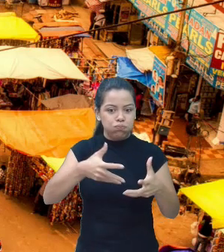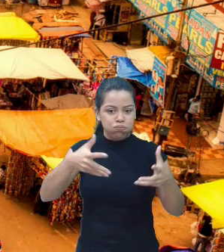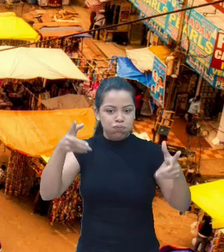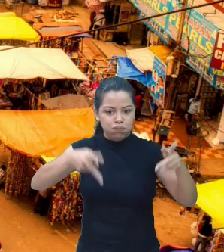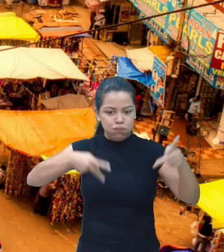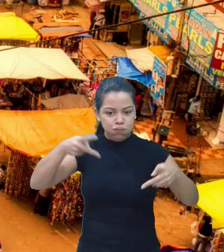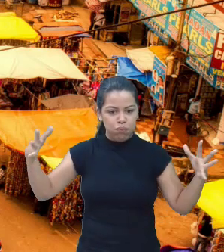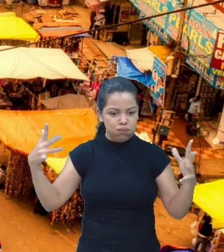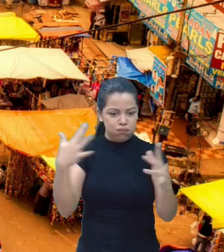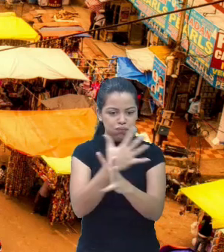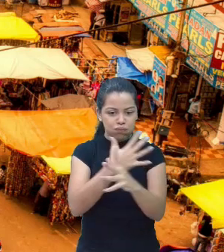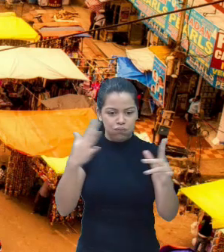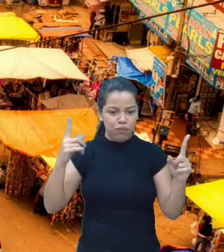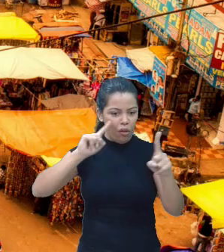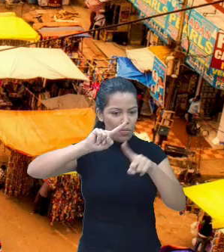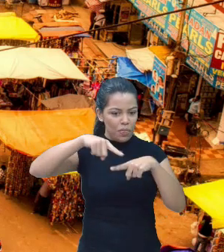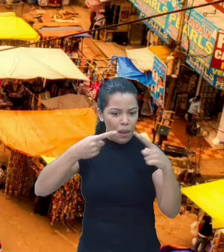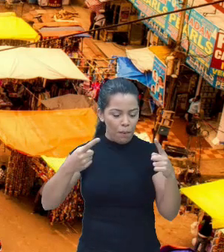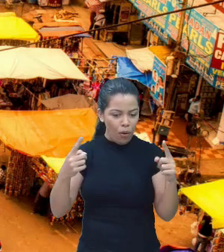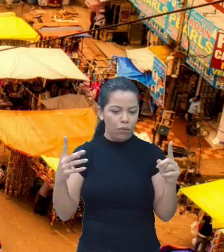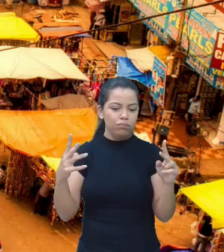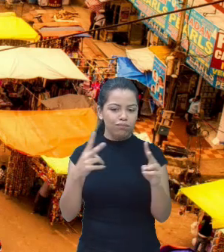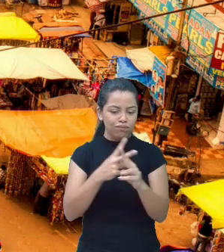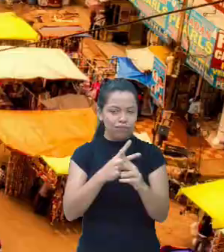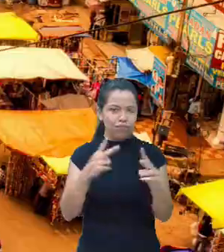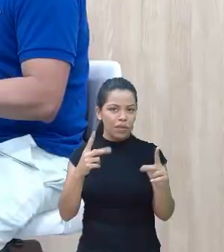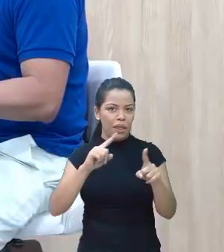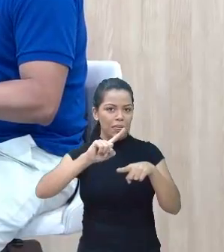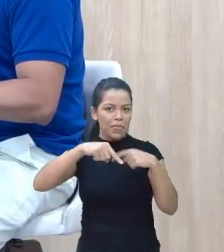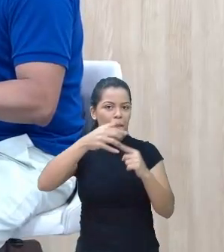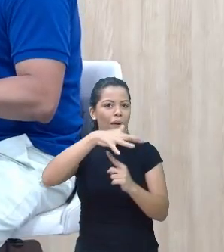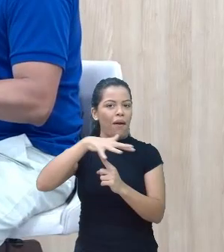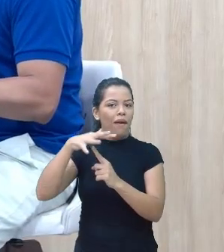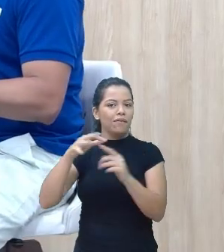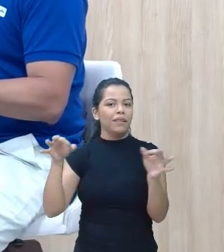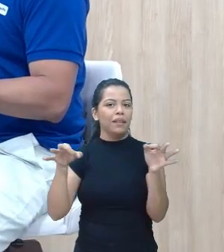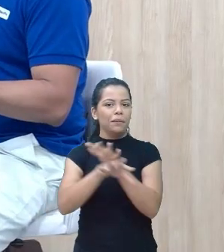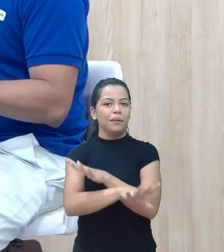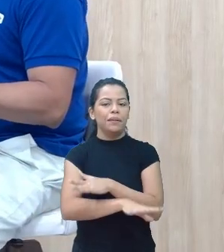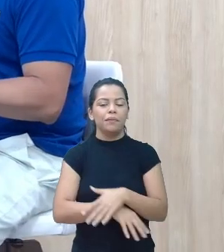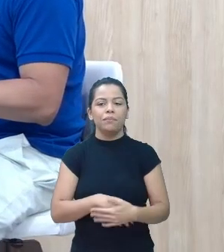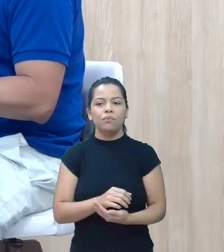só diminui de novo depois que a feira termina.